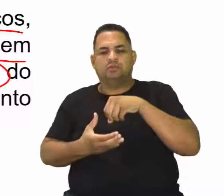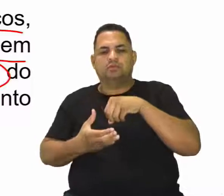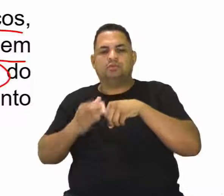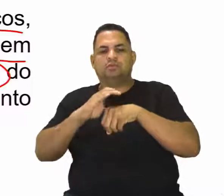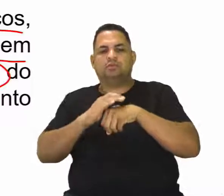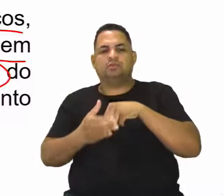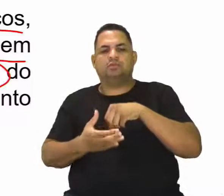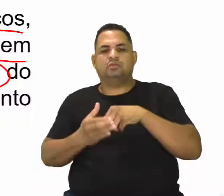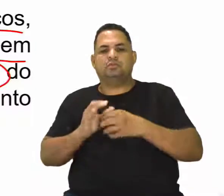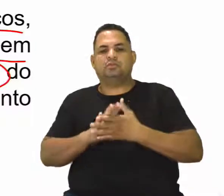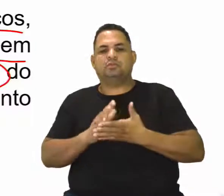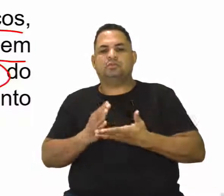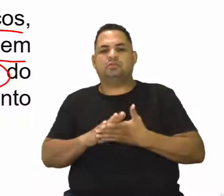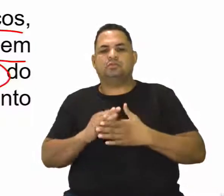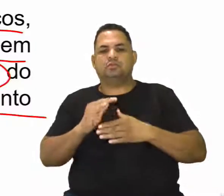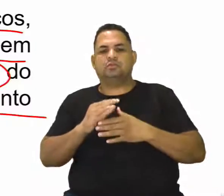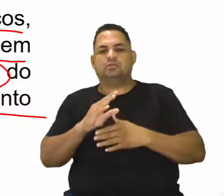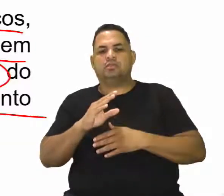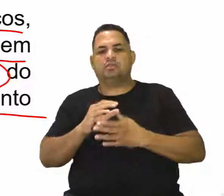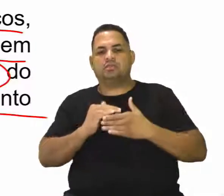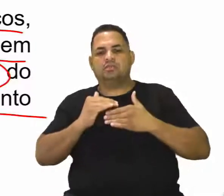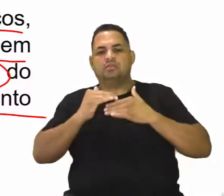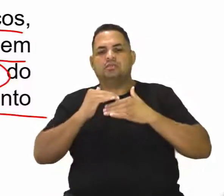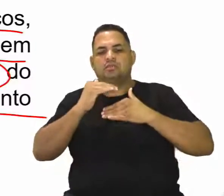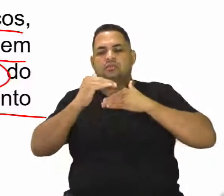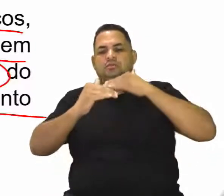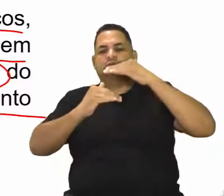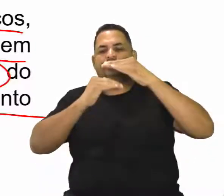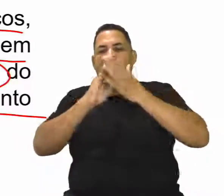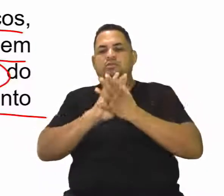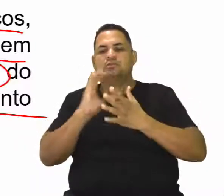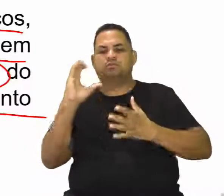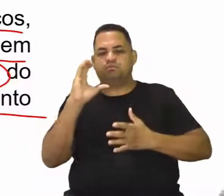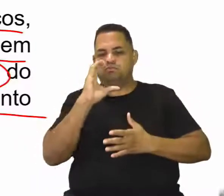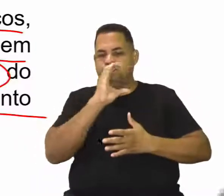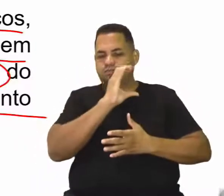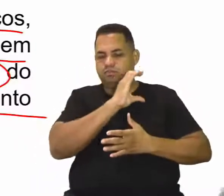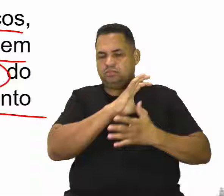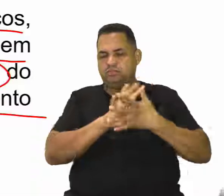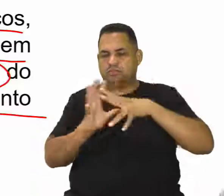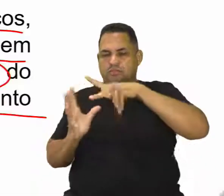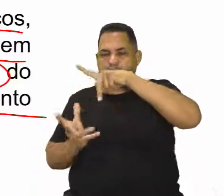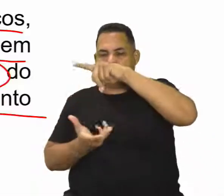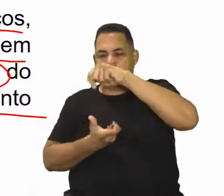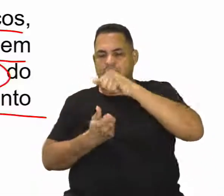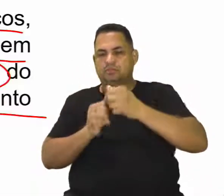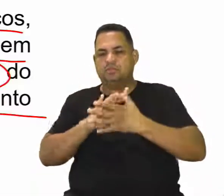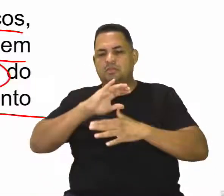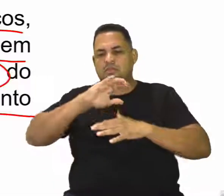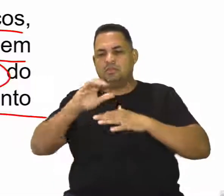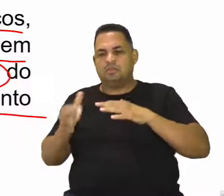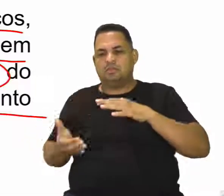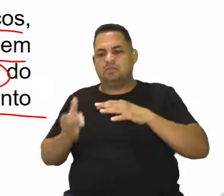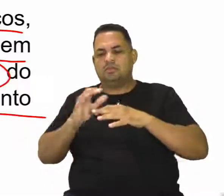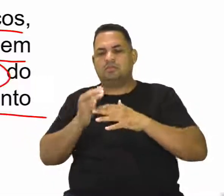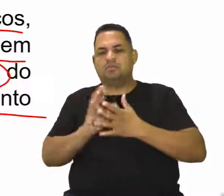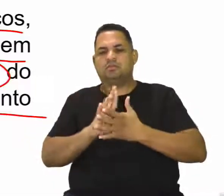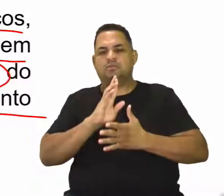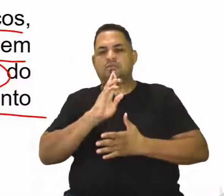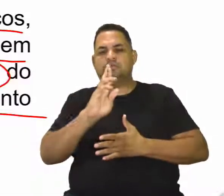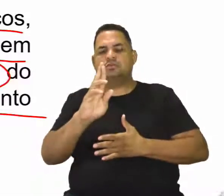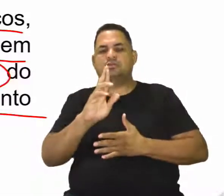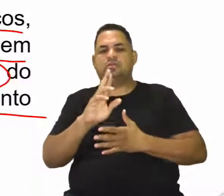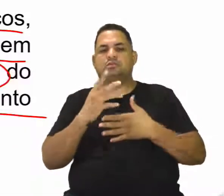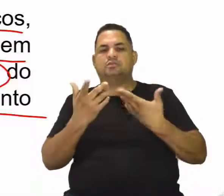estufa e o avanço do aquecimento global. Então, tudo isso são consequências, são resultado